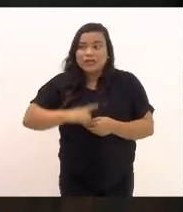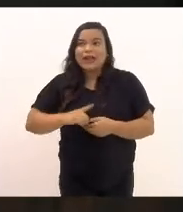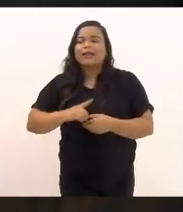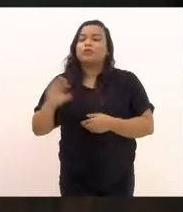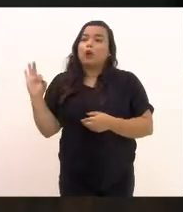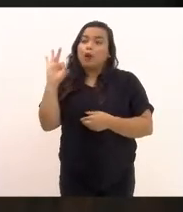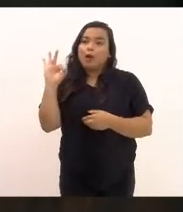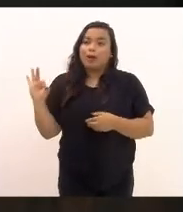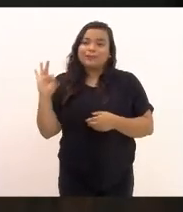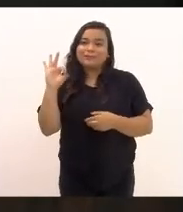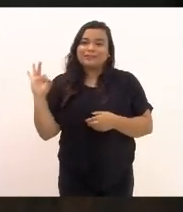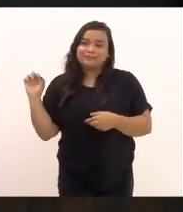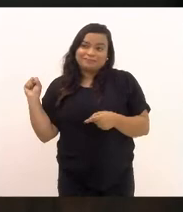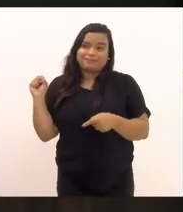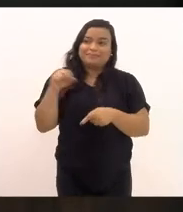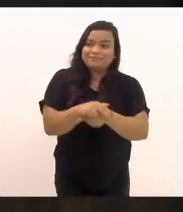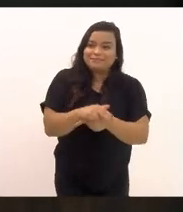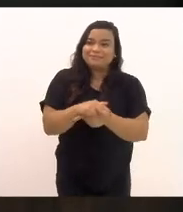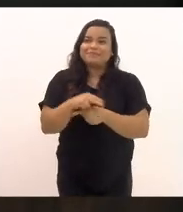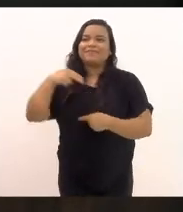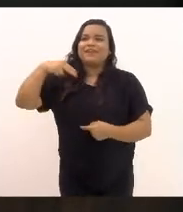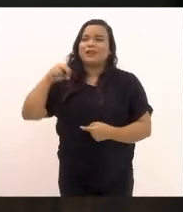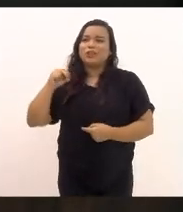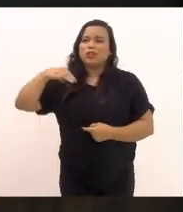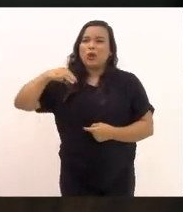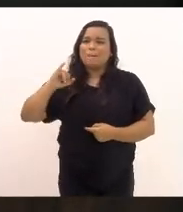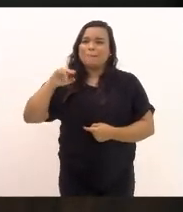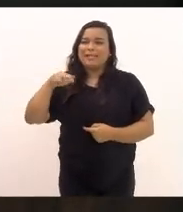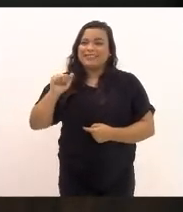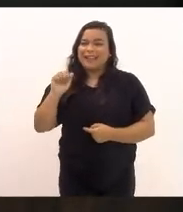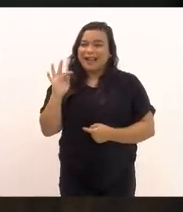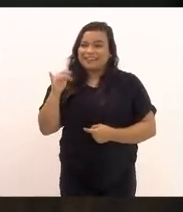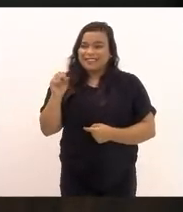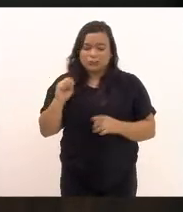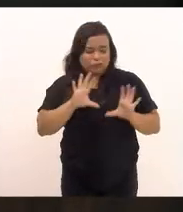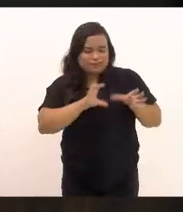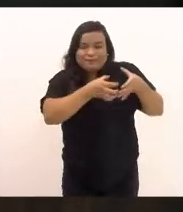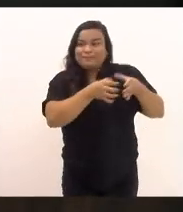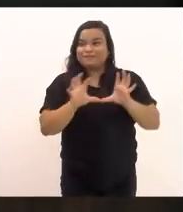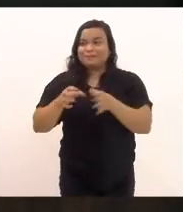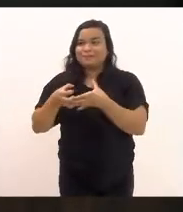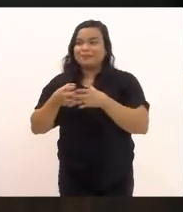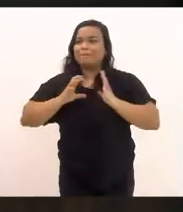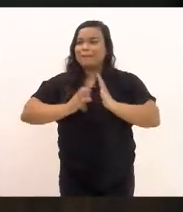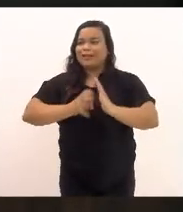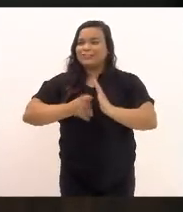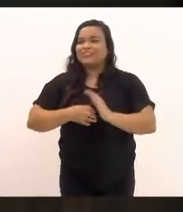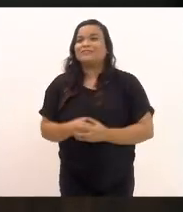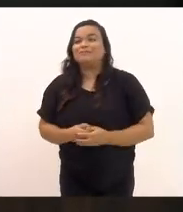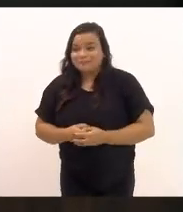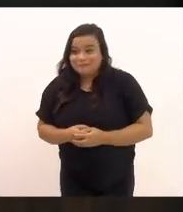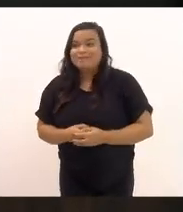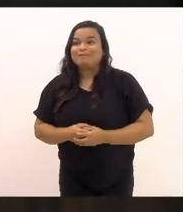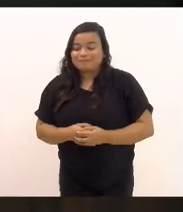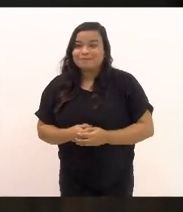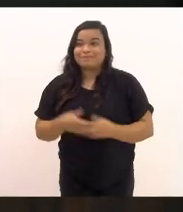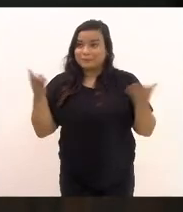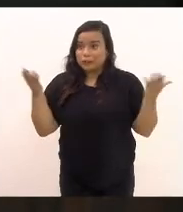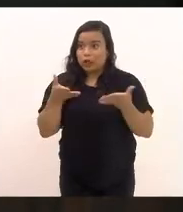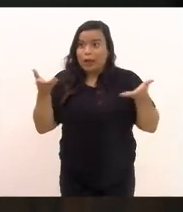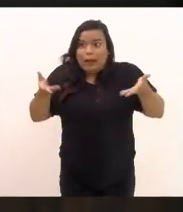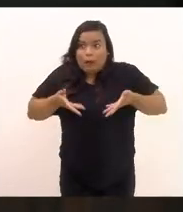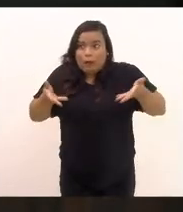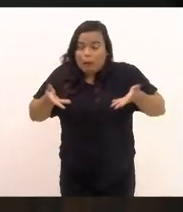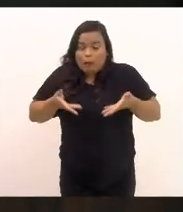cota, nas nominatas dos partidos. E a gente está aí a passos ainda muito